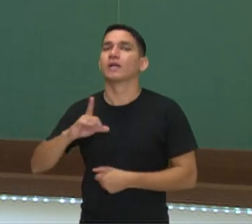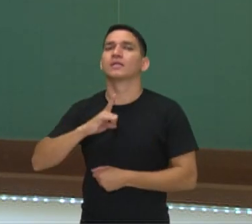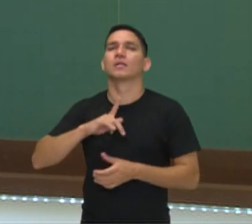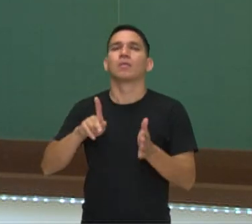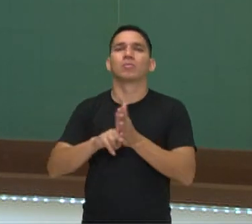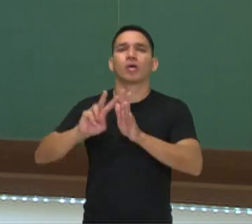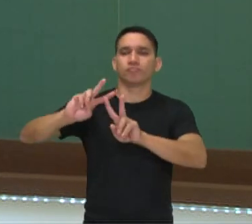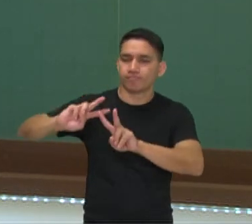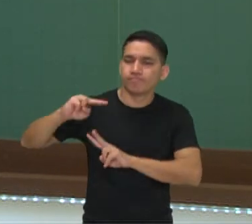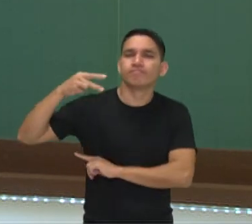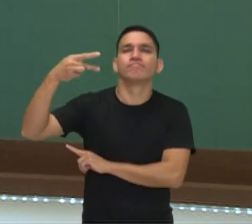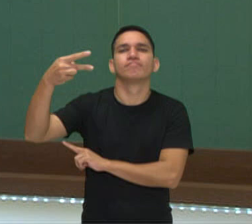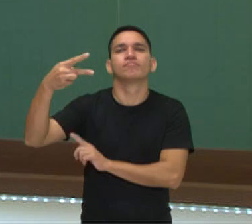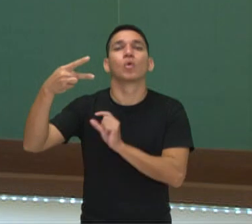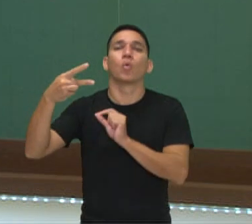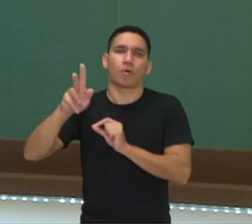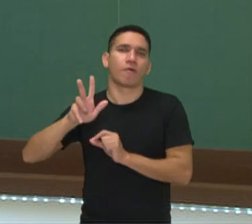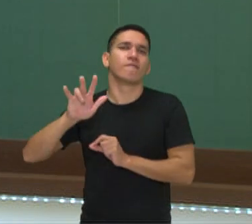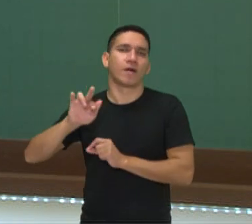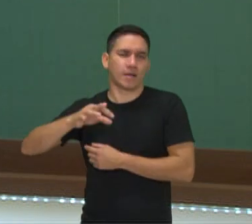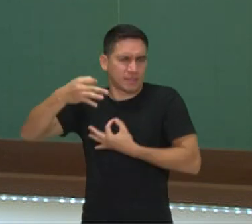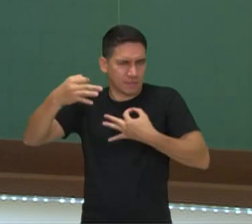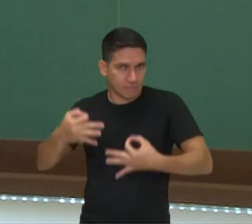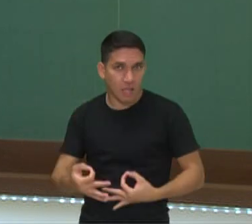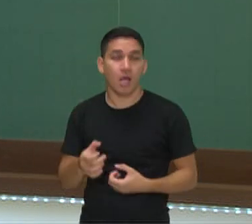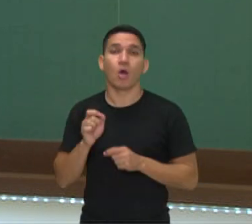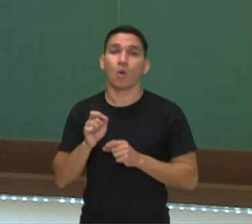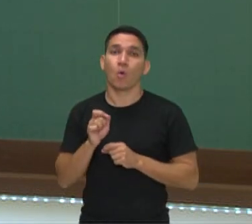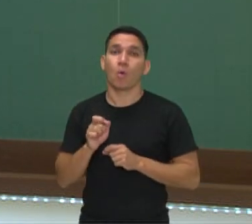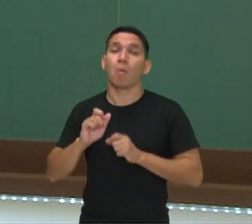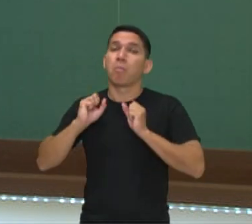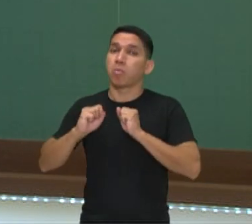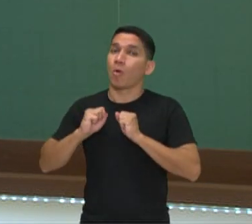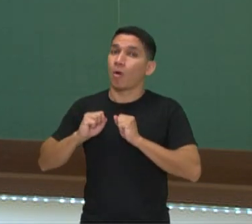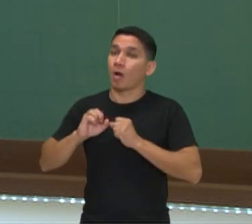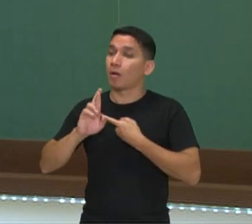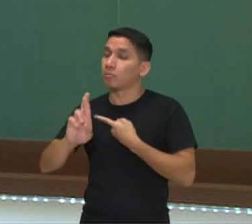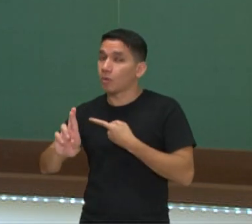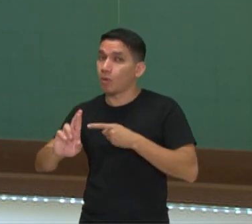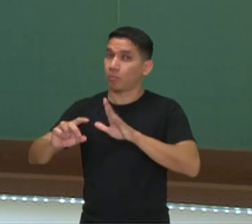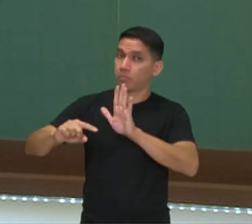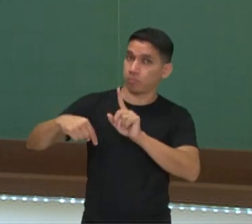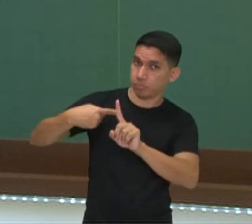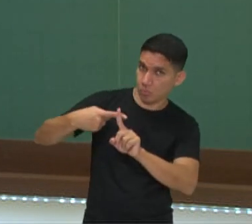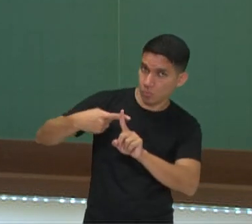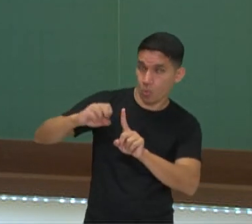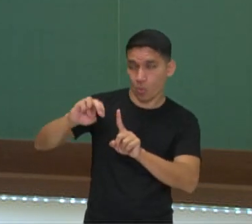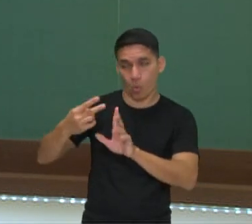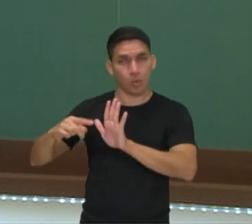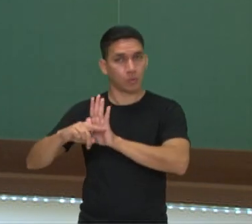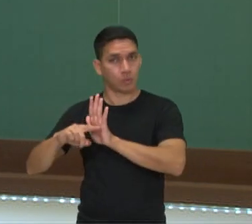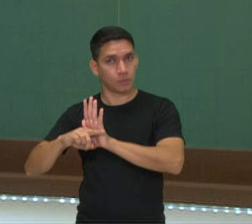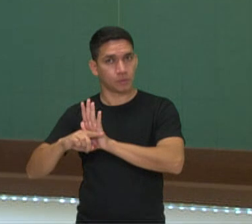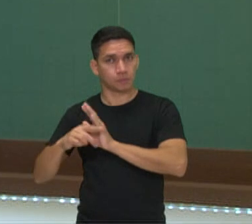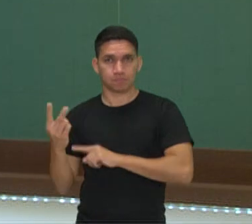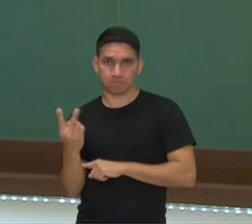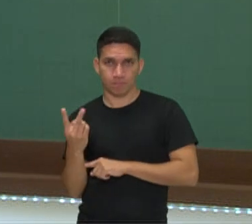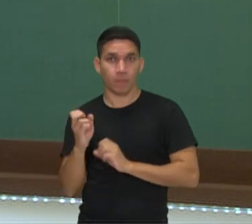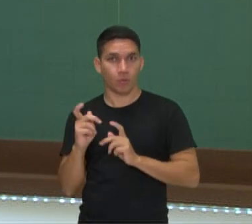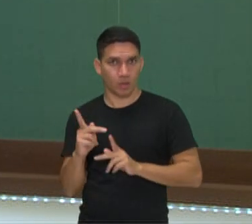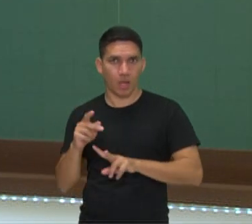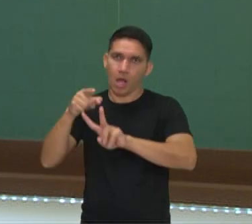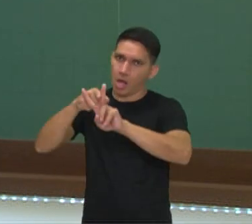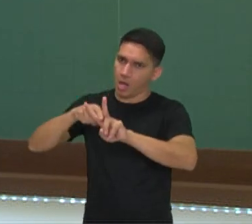ao quadrado, vai dar certo a resposta tanto positiva quanto negativa, tá bom? Então, raiz quadrada de